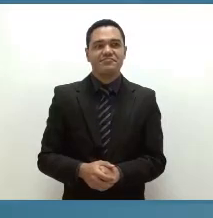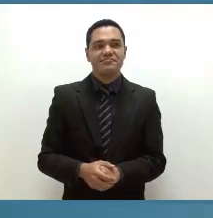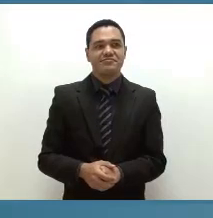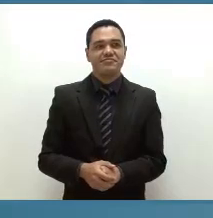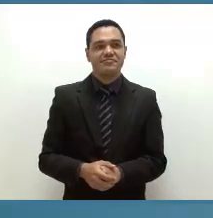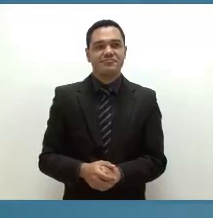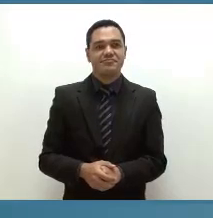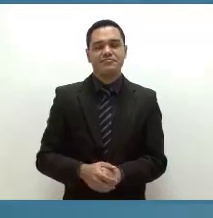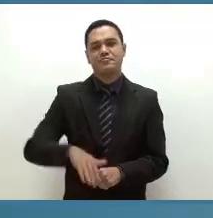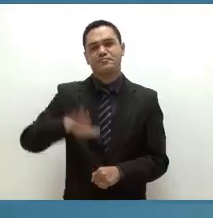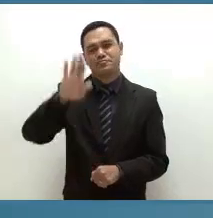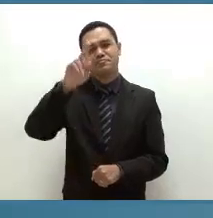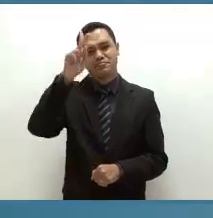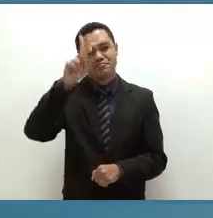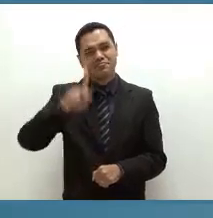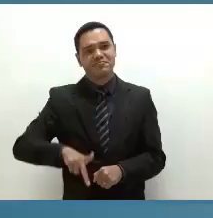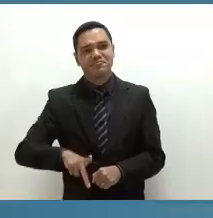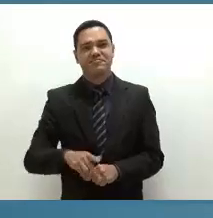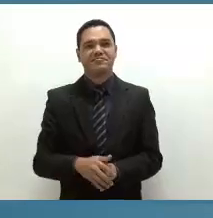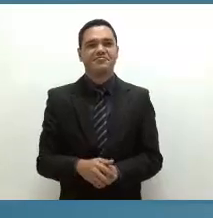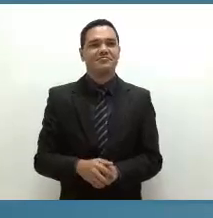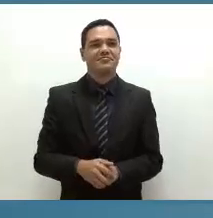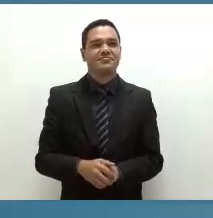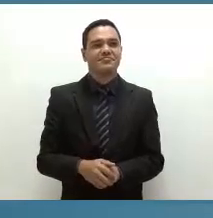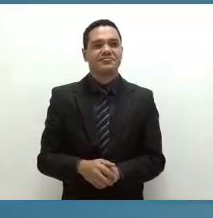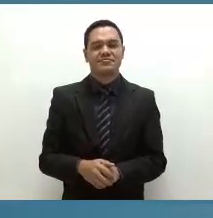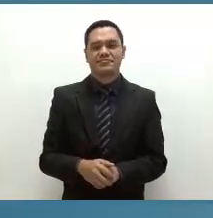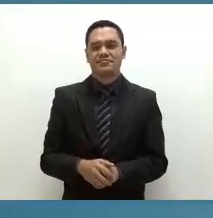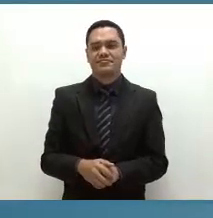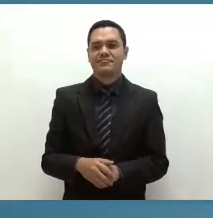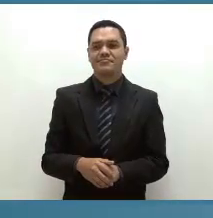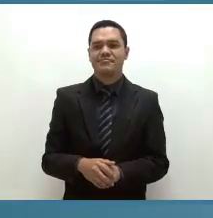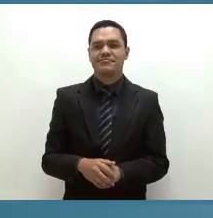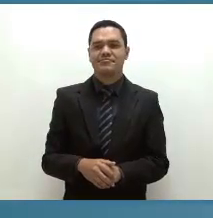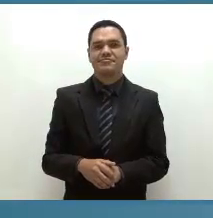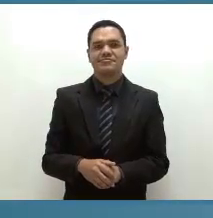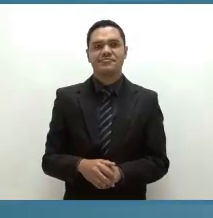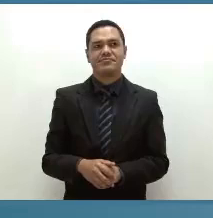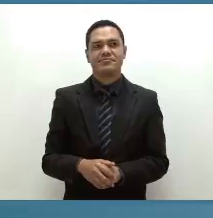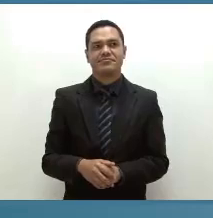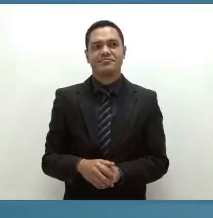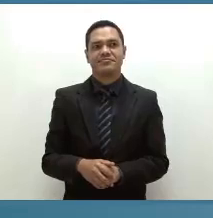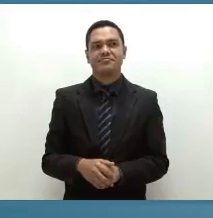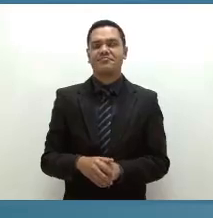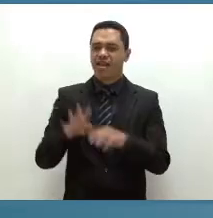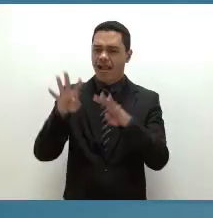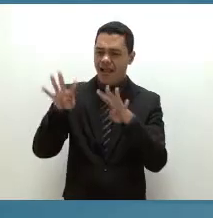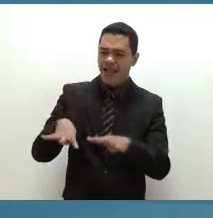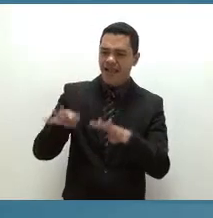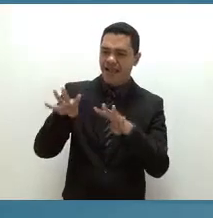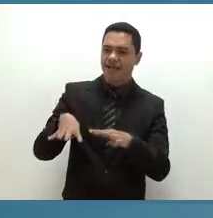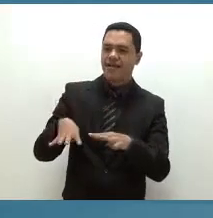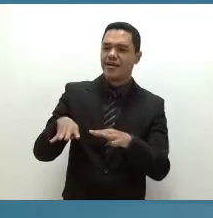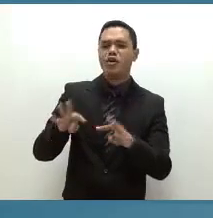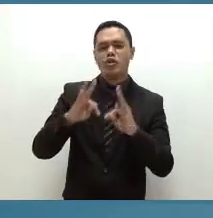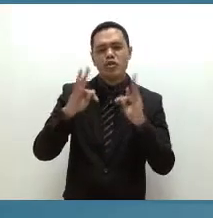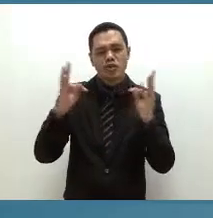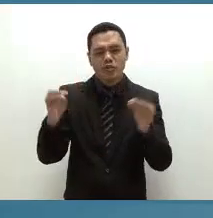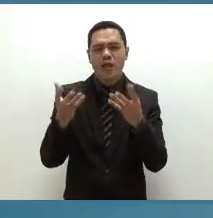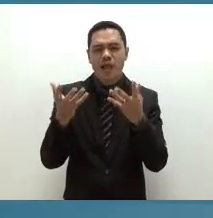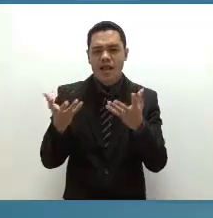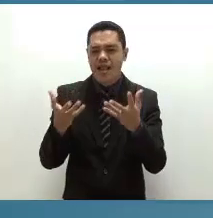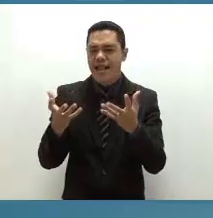Excelência, eu peço a palavra. Boa noite. Só para endossar também, eu acho que a aclamação é mais que justa. Todos querem a desembargadora Nazaré